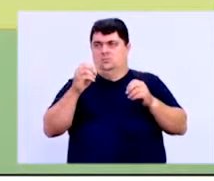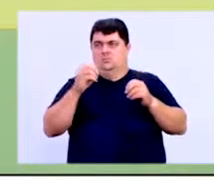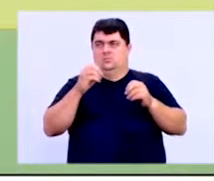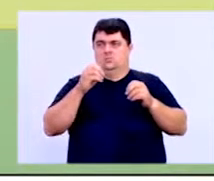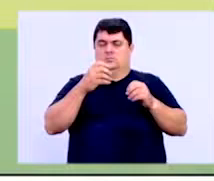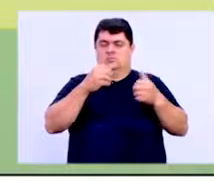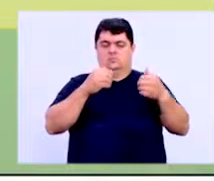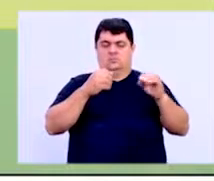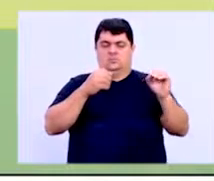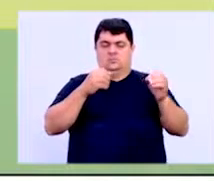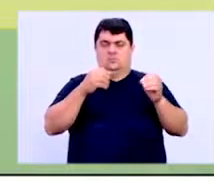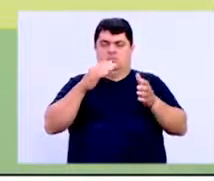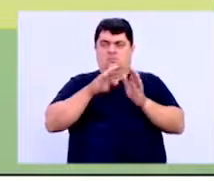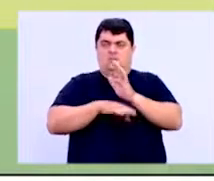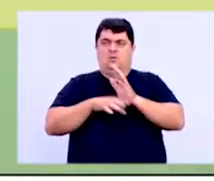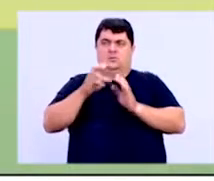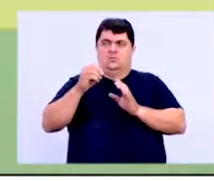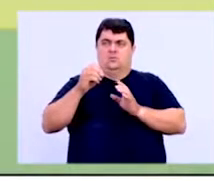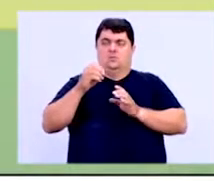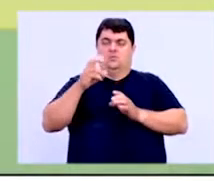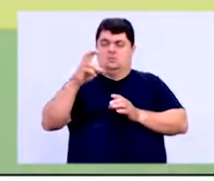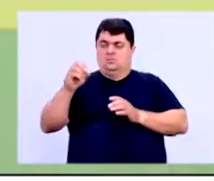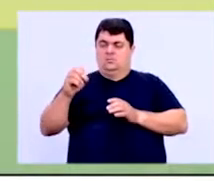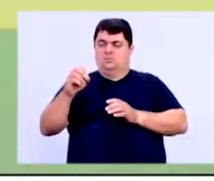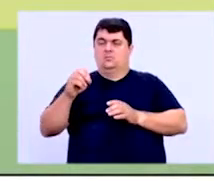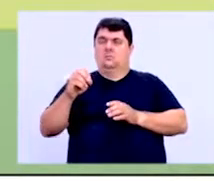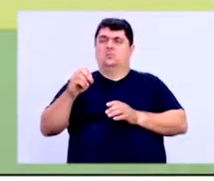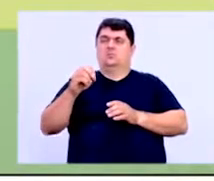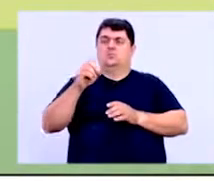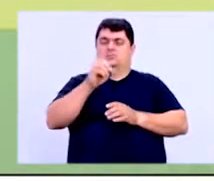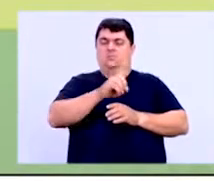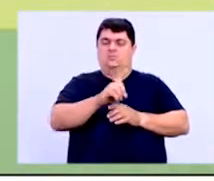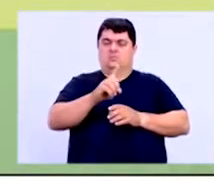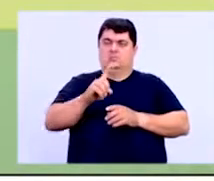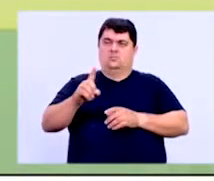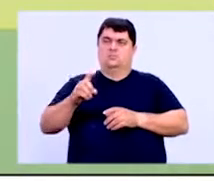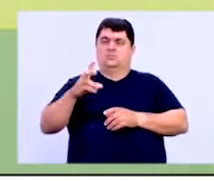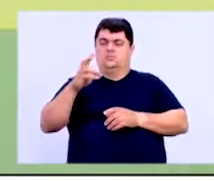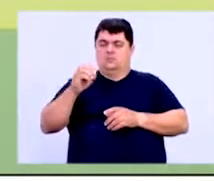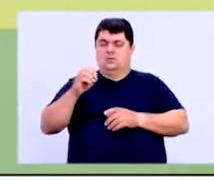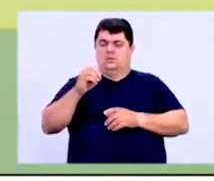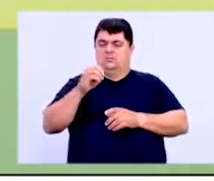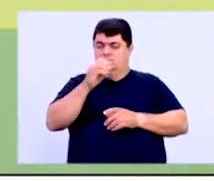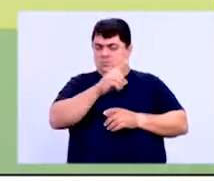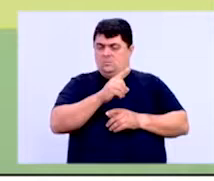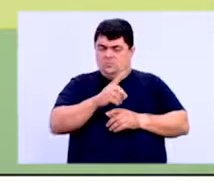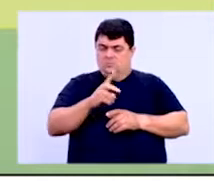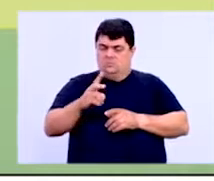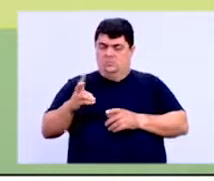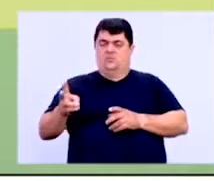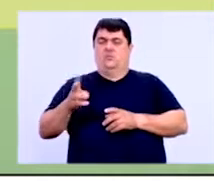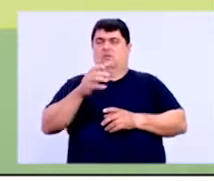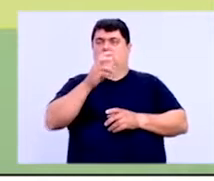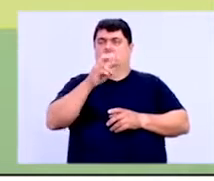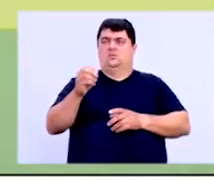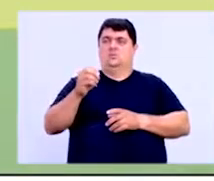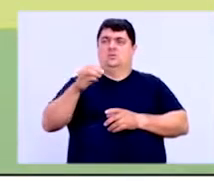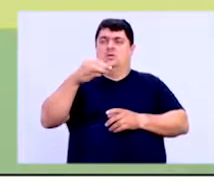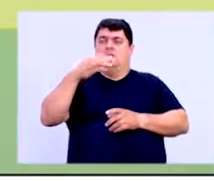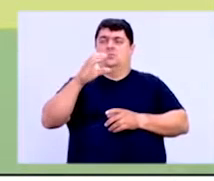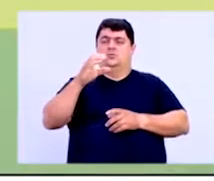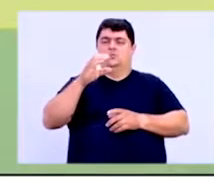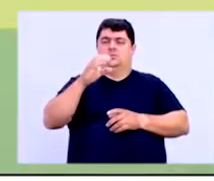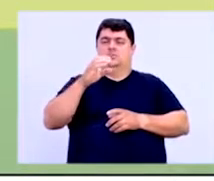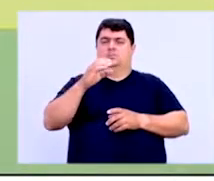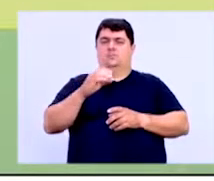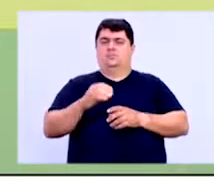50, 50. O que é esse 50? Exatamente. A margem de contribuição. Lembra do